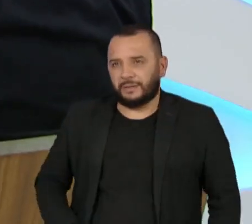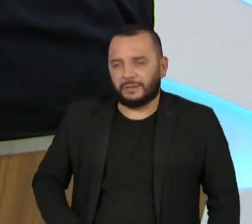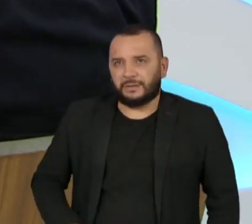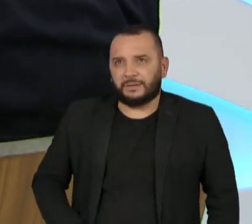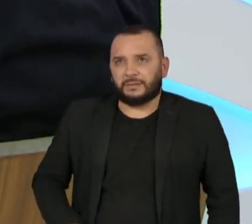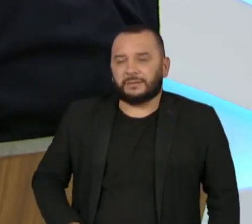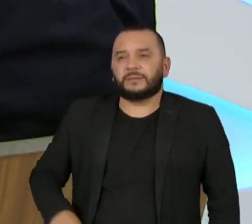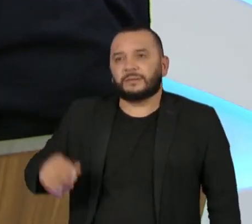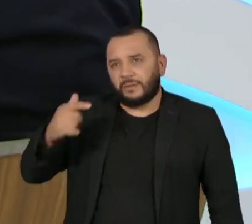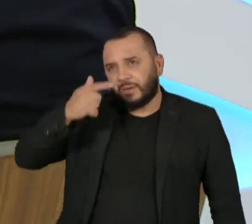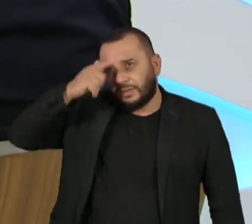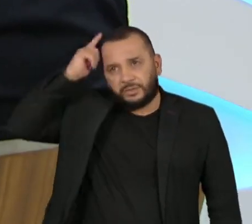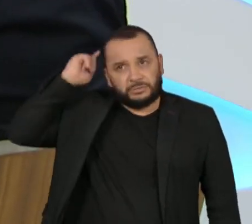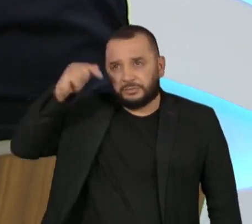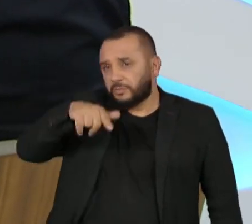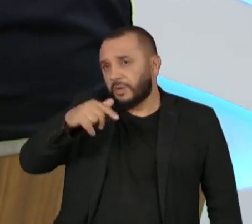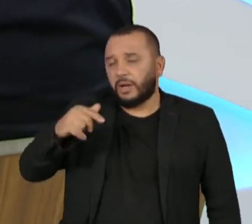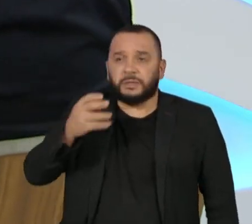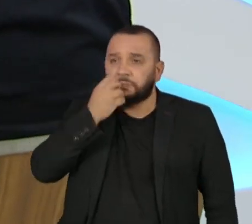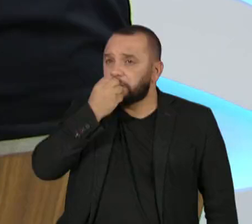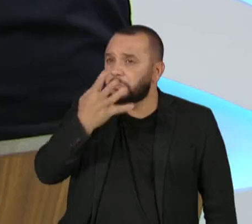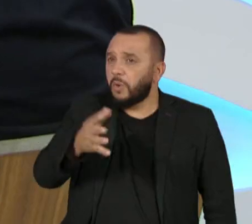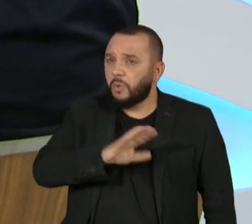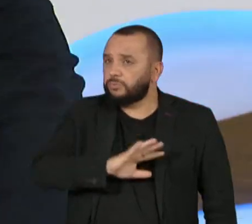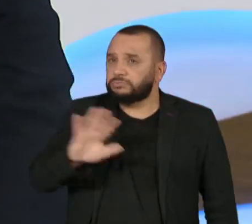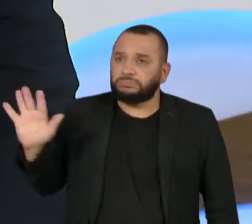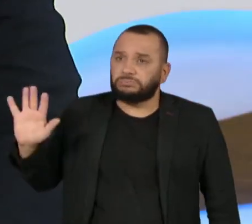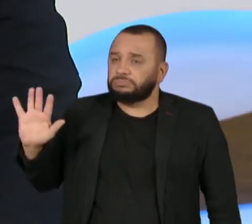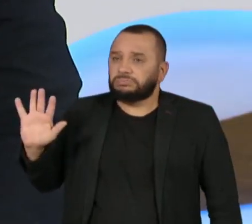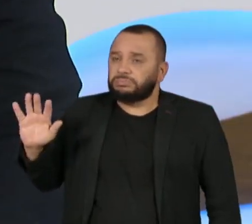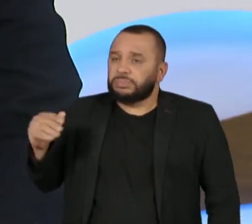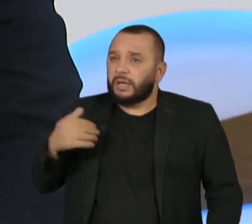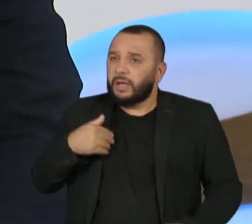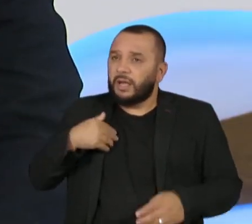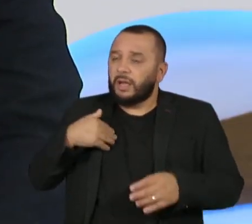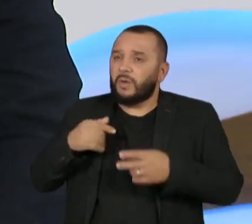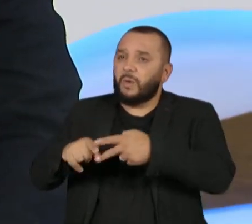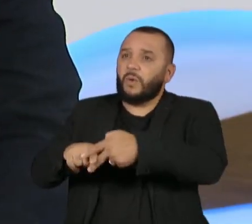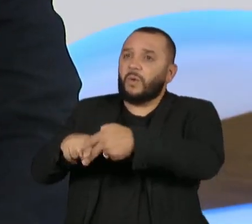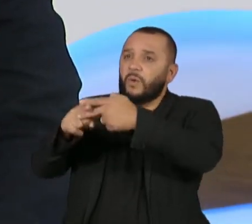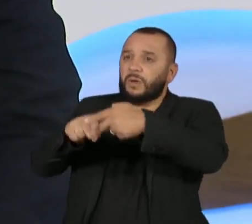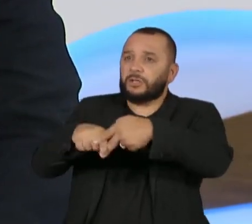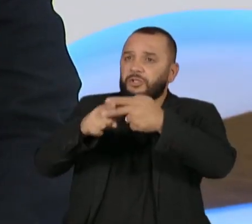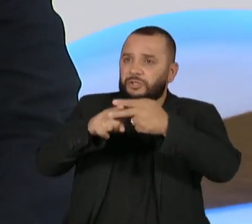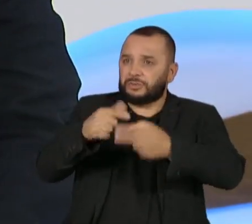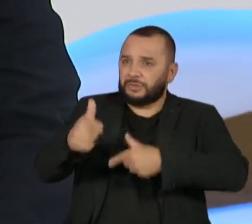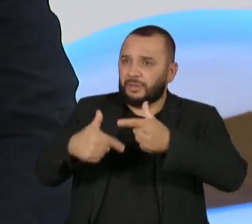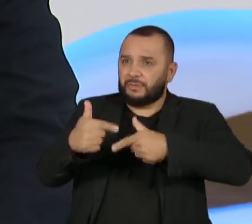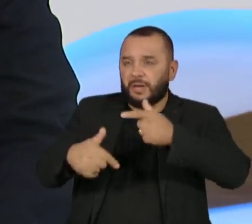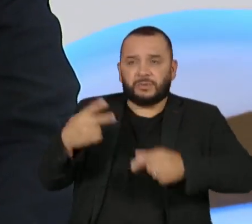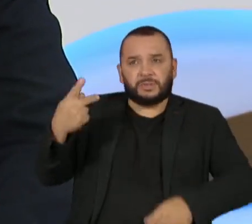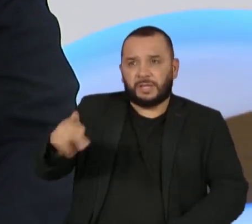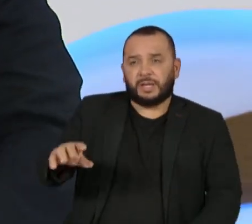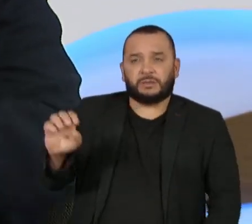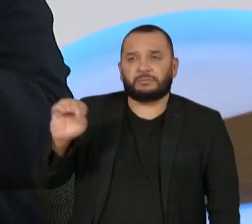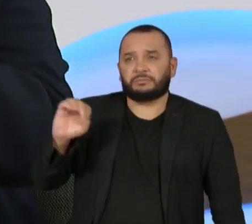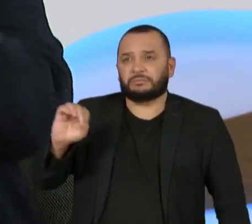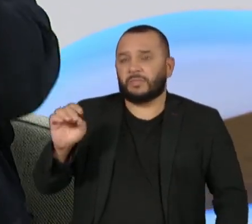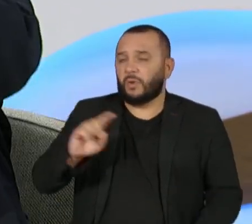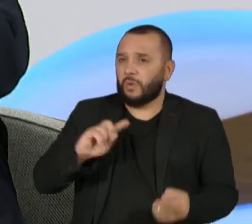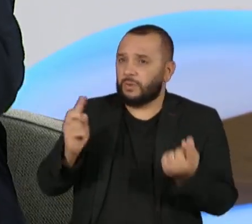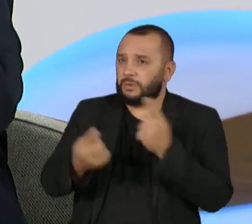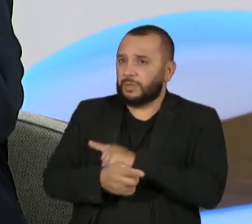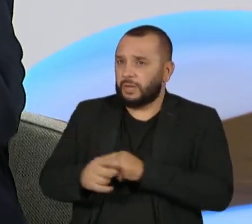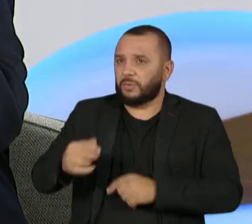Então, do ponto de vista técnico-jurídico, não tenho, assim, nenhum reparo à atuação do ministro Alexandre. Pelo contrário,